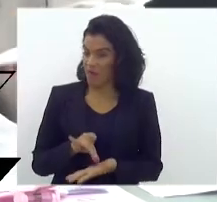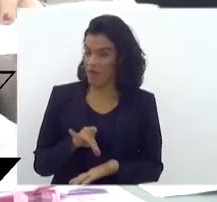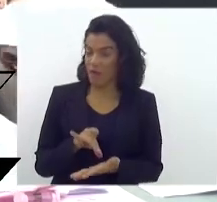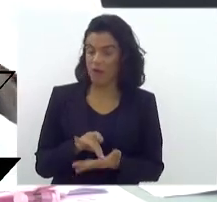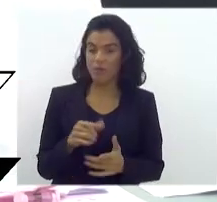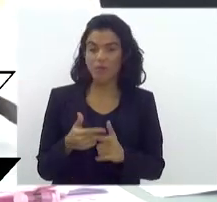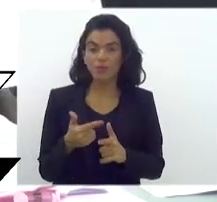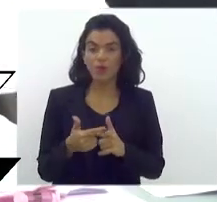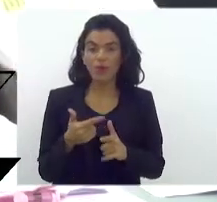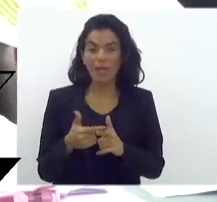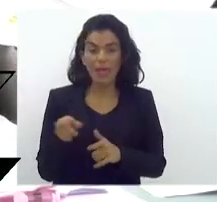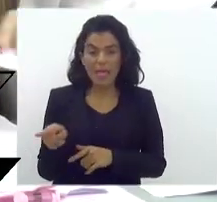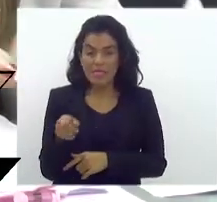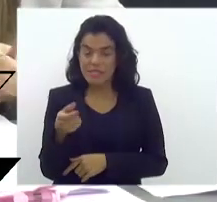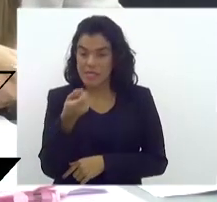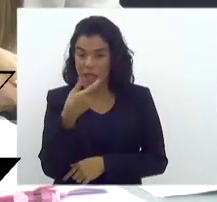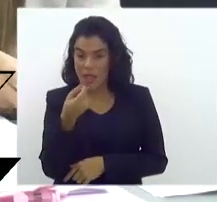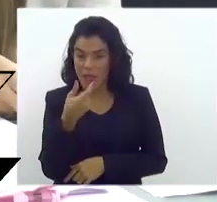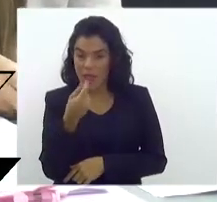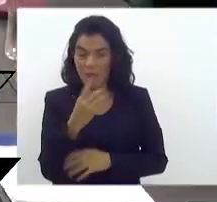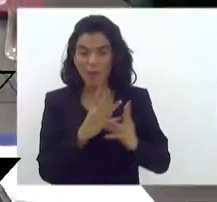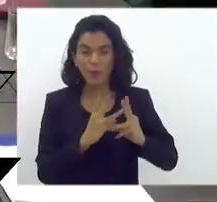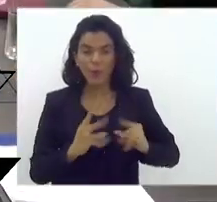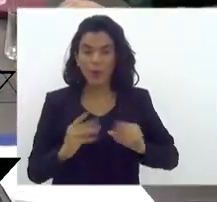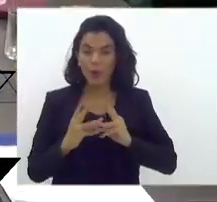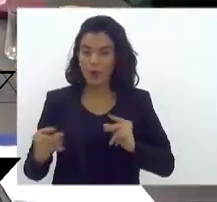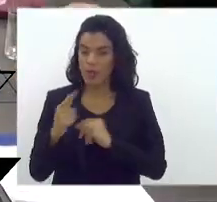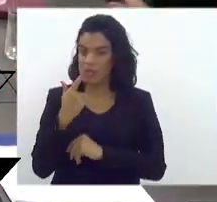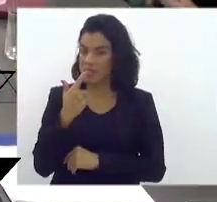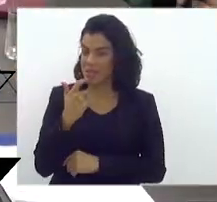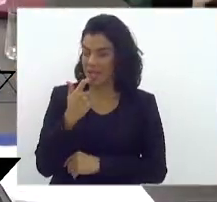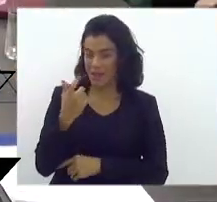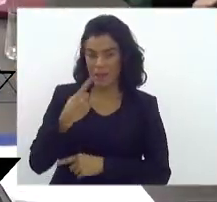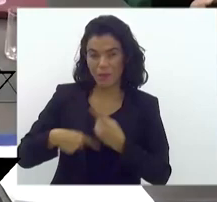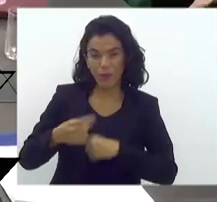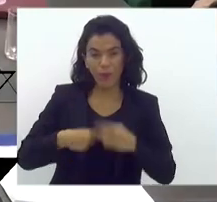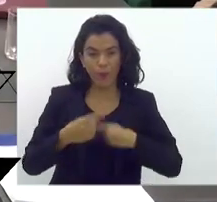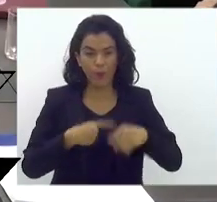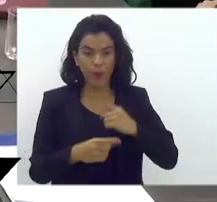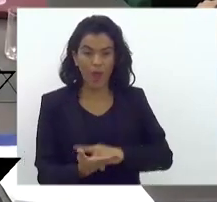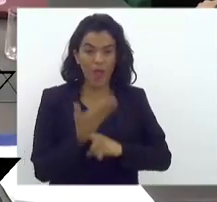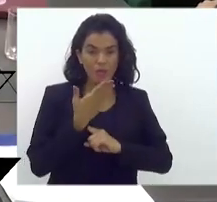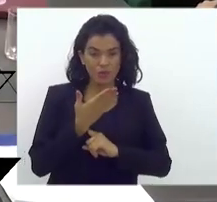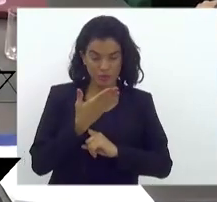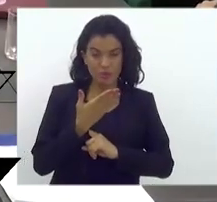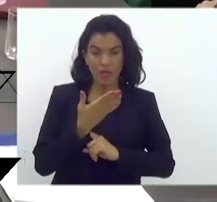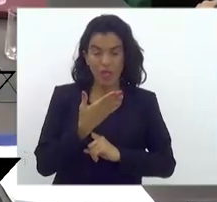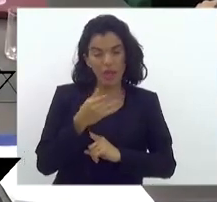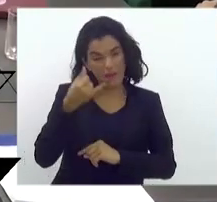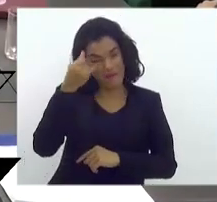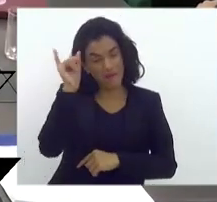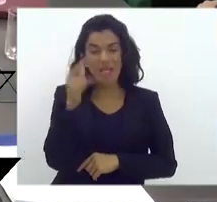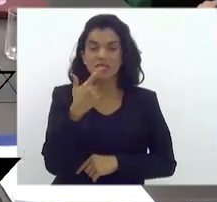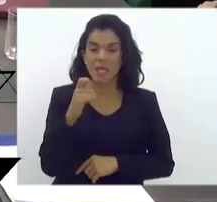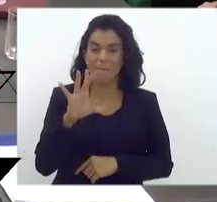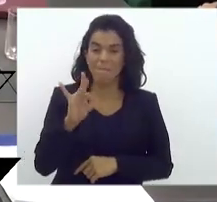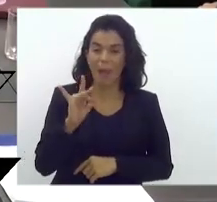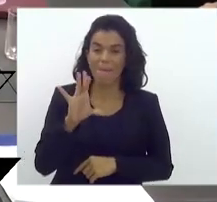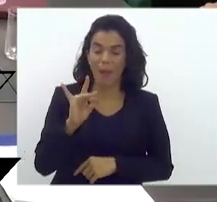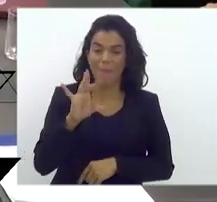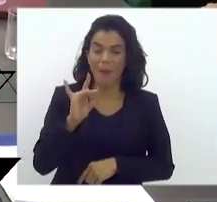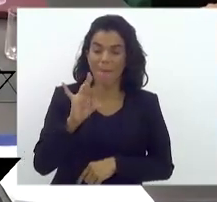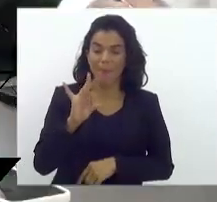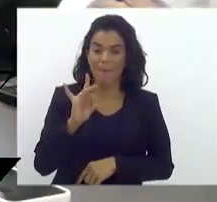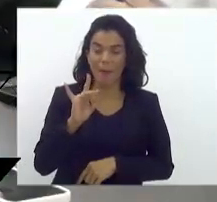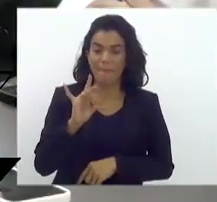esses anticoagulantes, eu me lembro que... Só verificar se tem similaridade. Só tem razão. Na verdade,